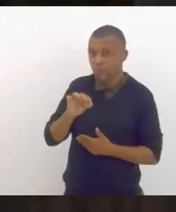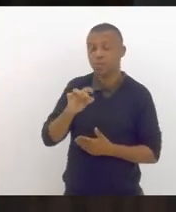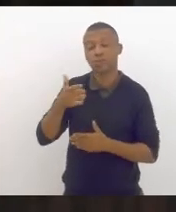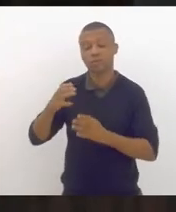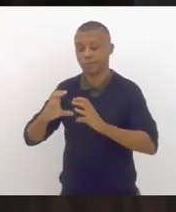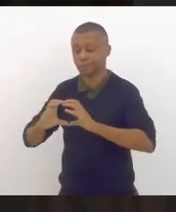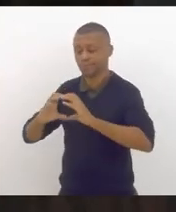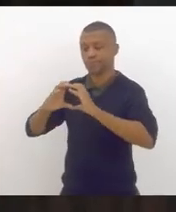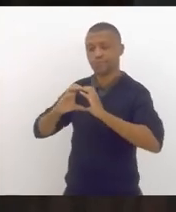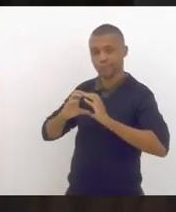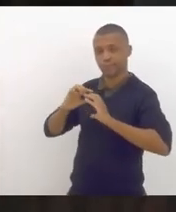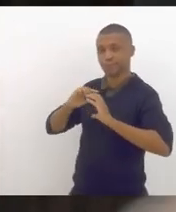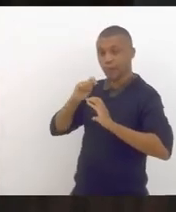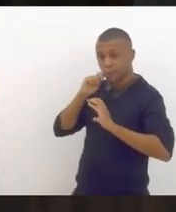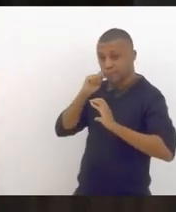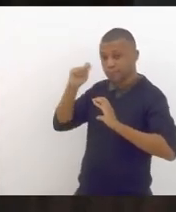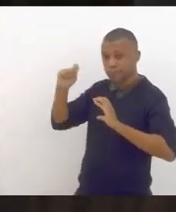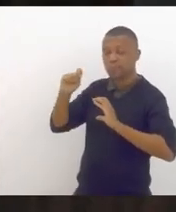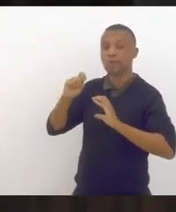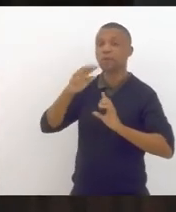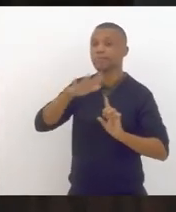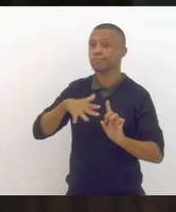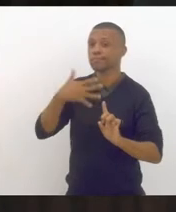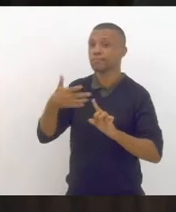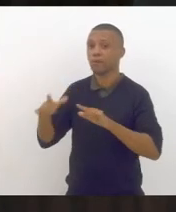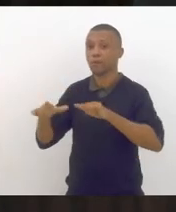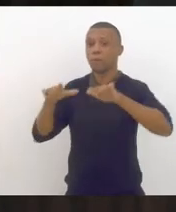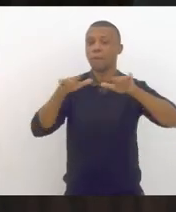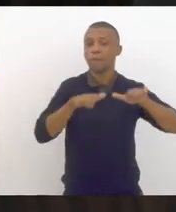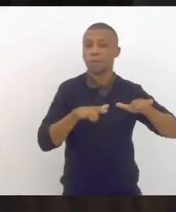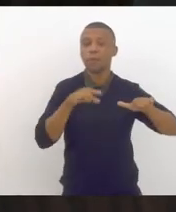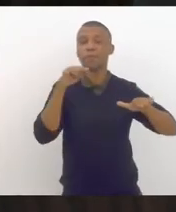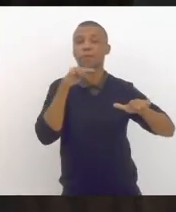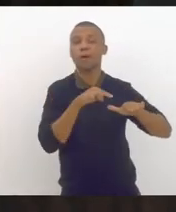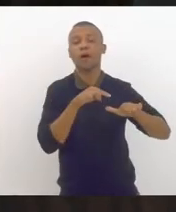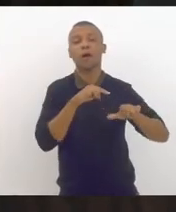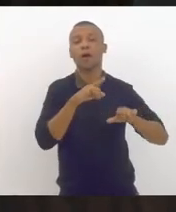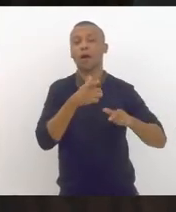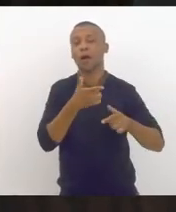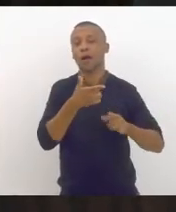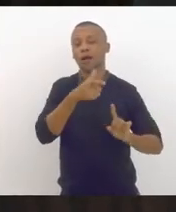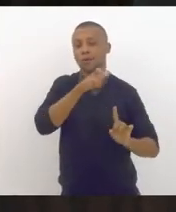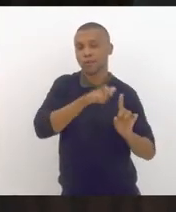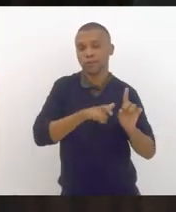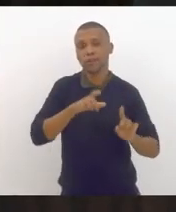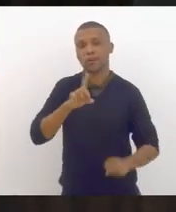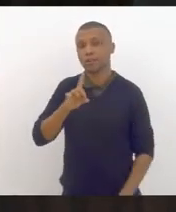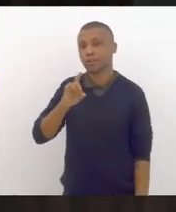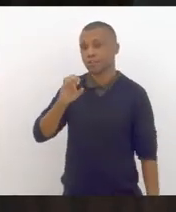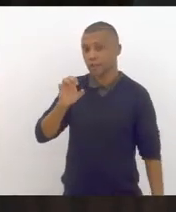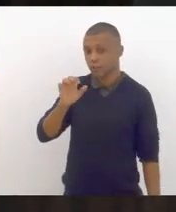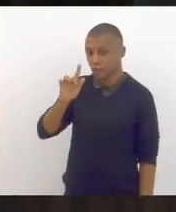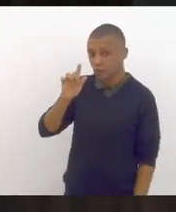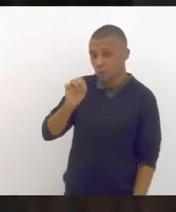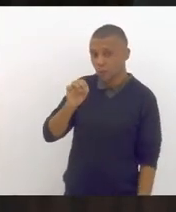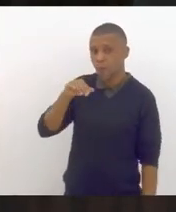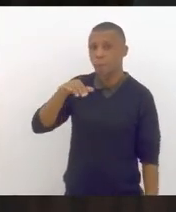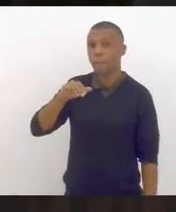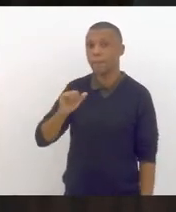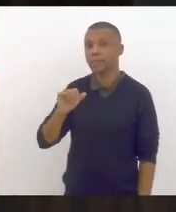medalha Tiradentes, seu respectivo diploma, ao doutor Diego Michelini Carvalho